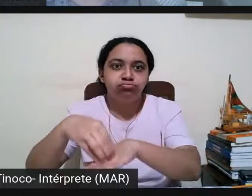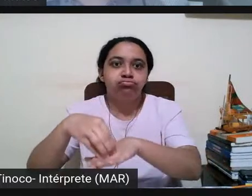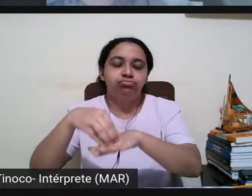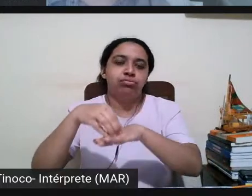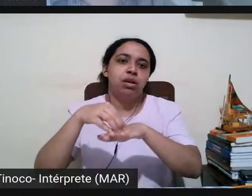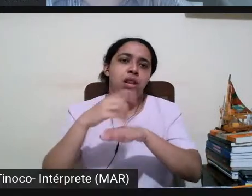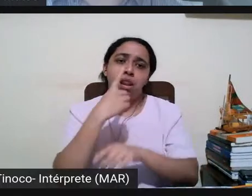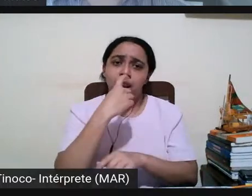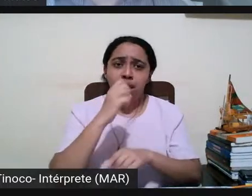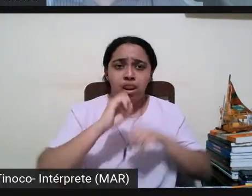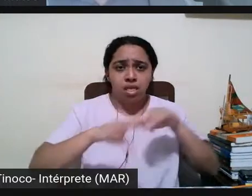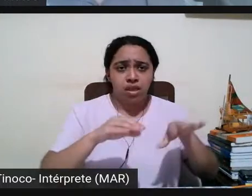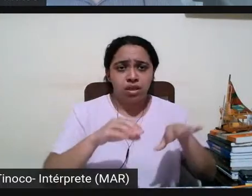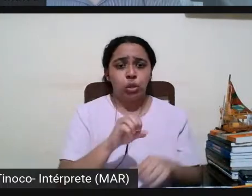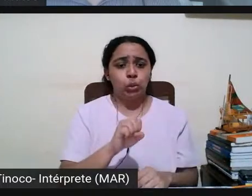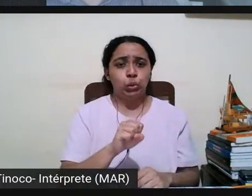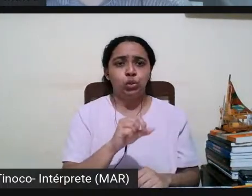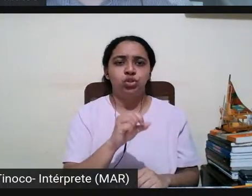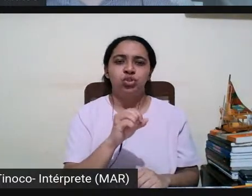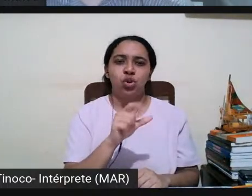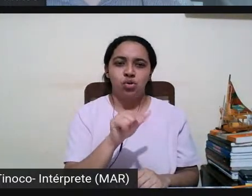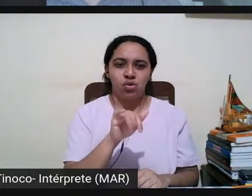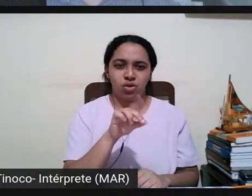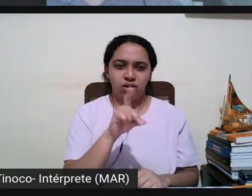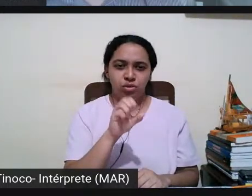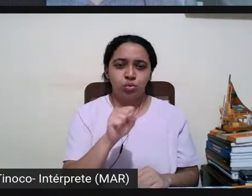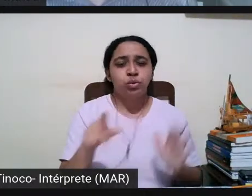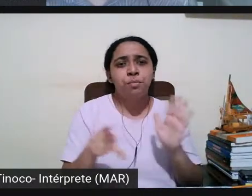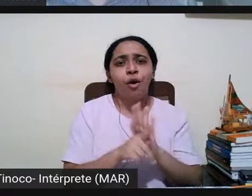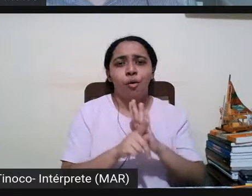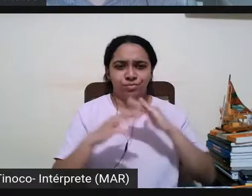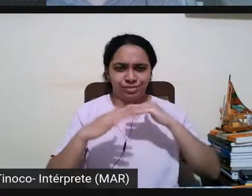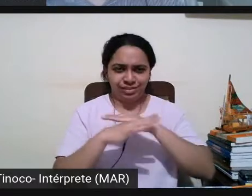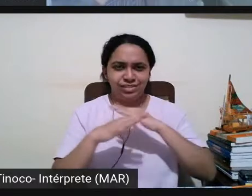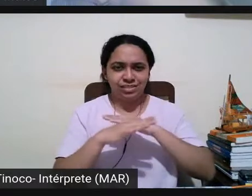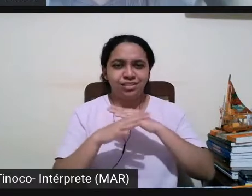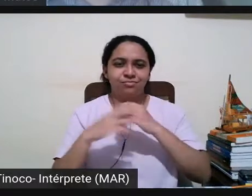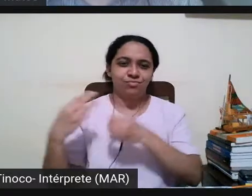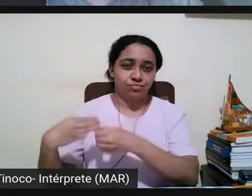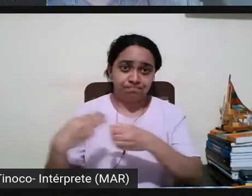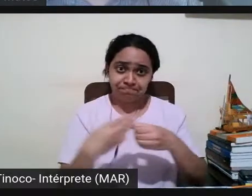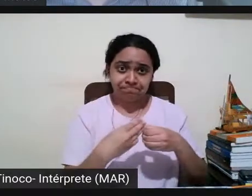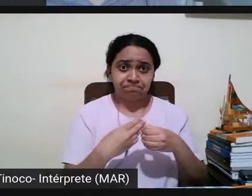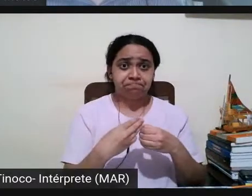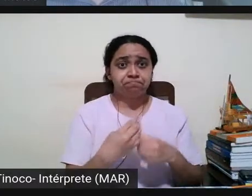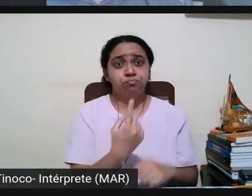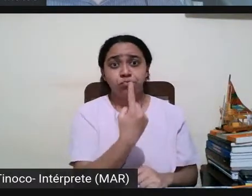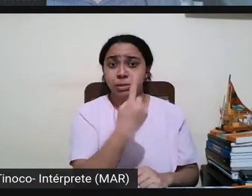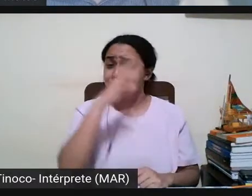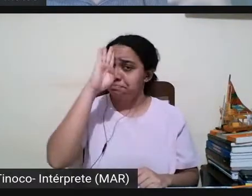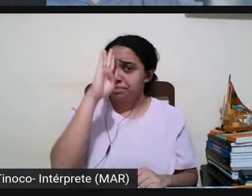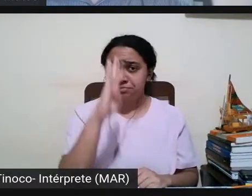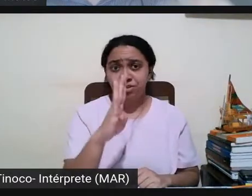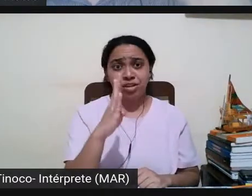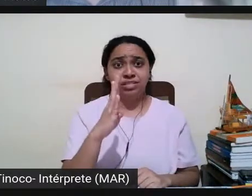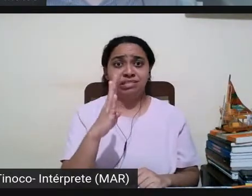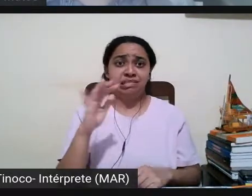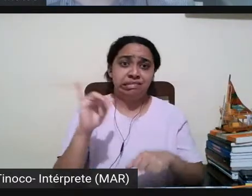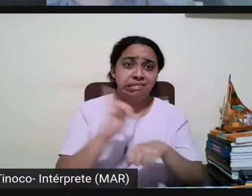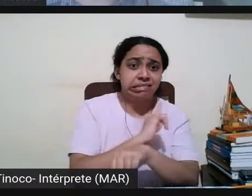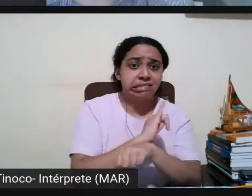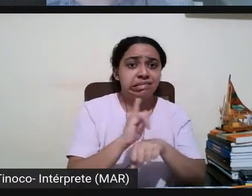por isso podem ser sólidos urbanos e o Aterro ele é uma das principais formas que a gente tem de